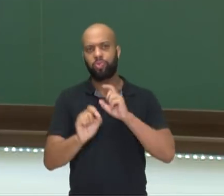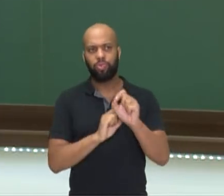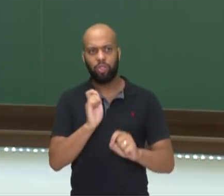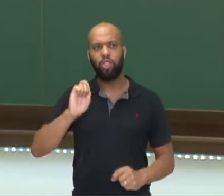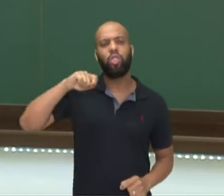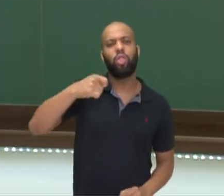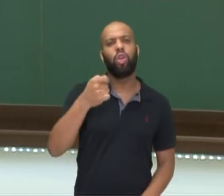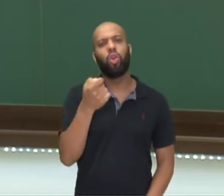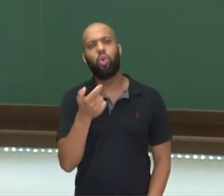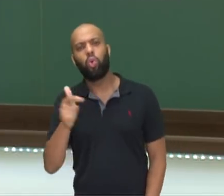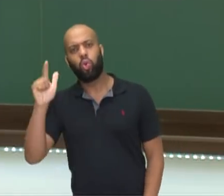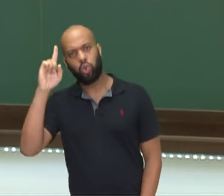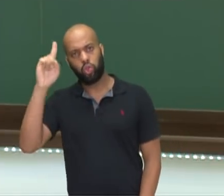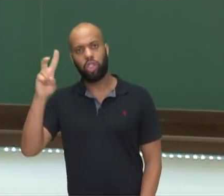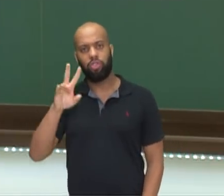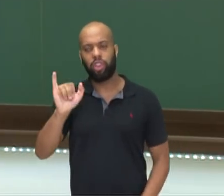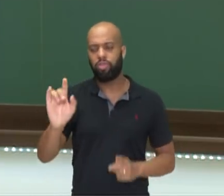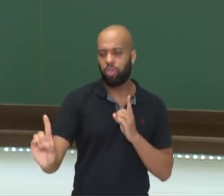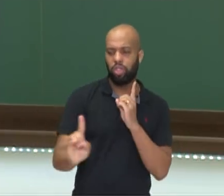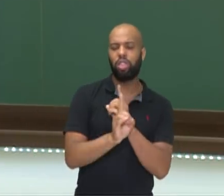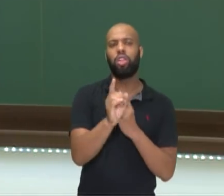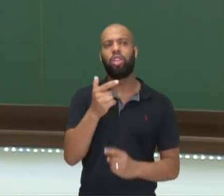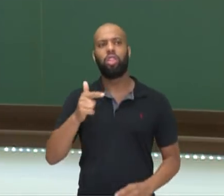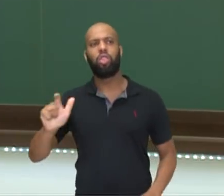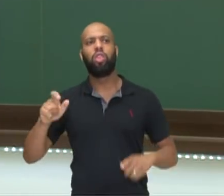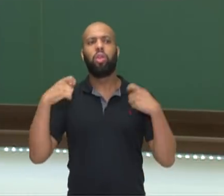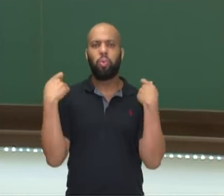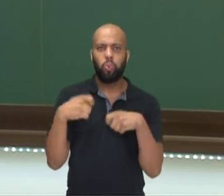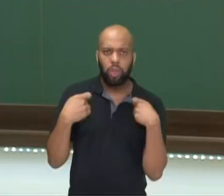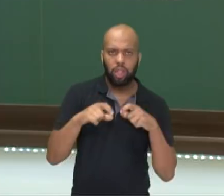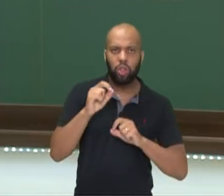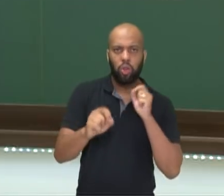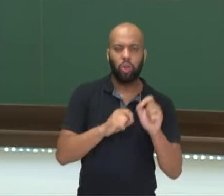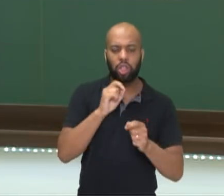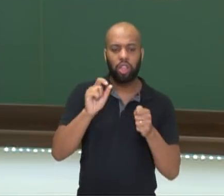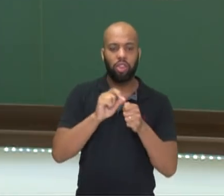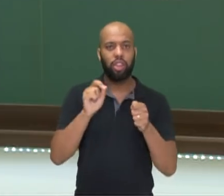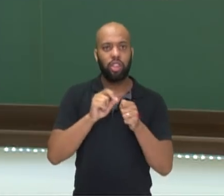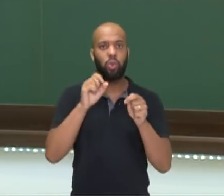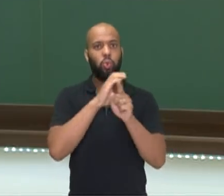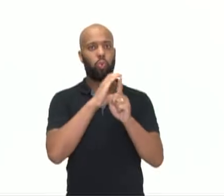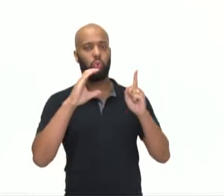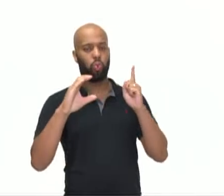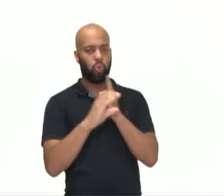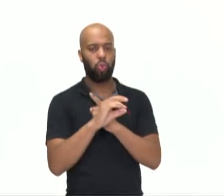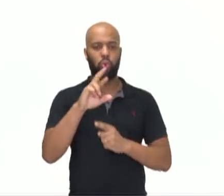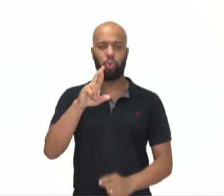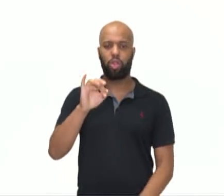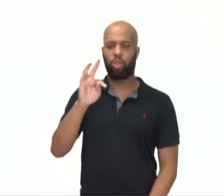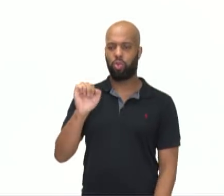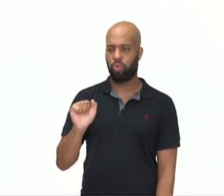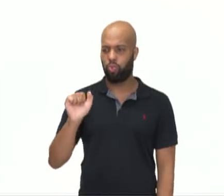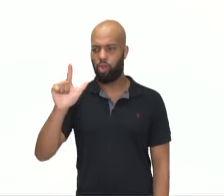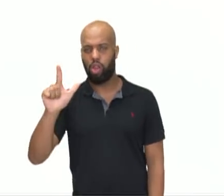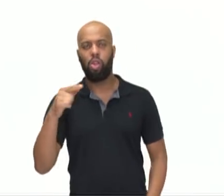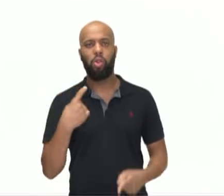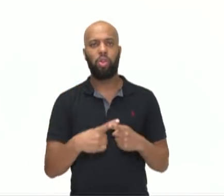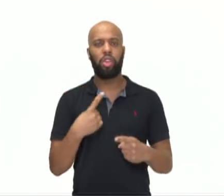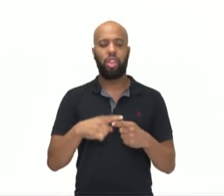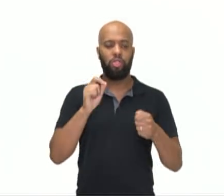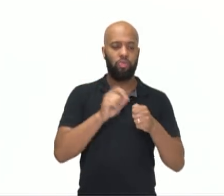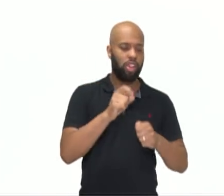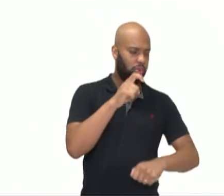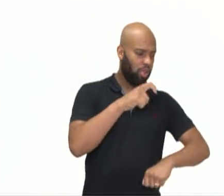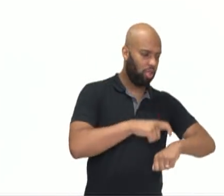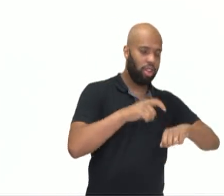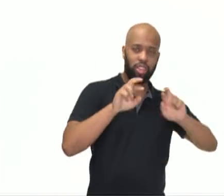No outro dia eles vão se encontrar de novo e ela diz: é preciso um ritual, pois eles fazem que uma hora seja diferente